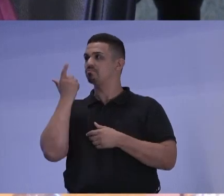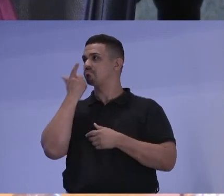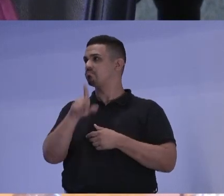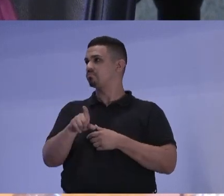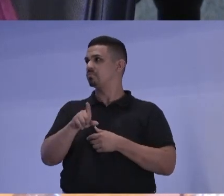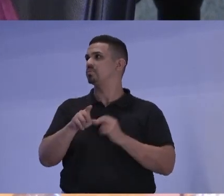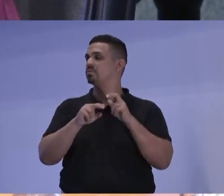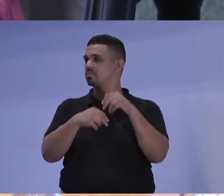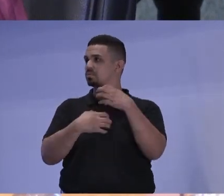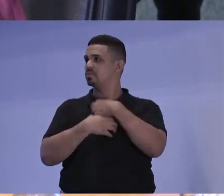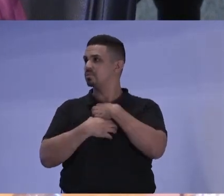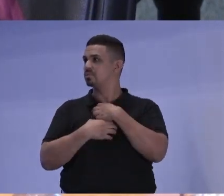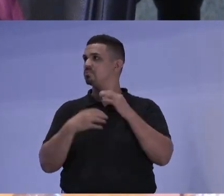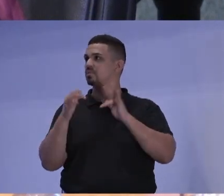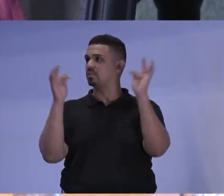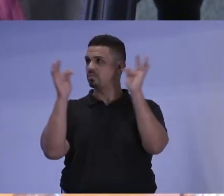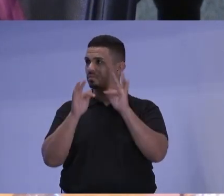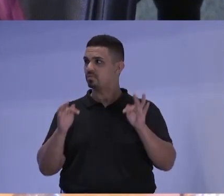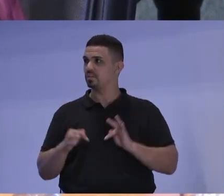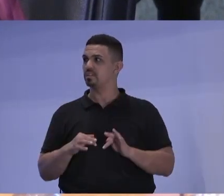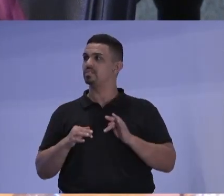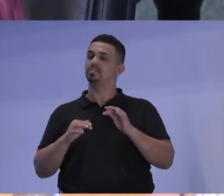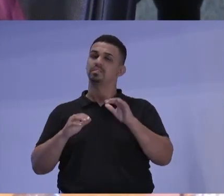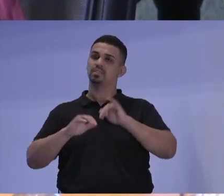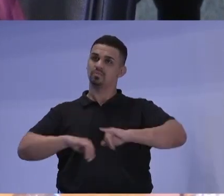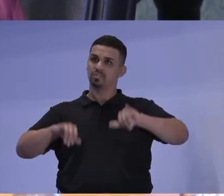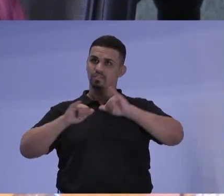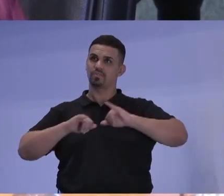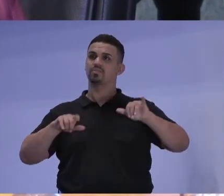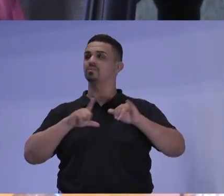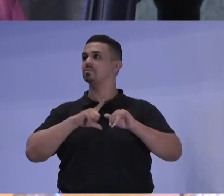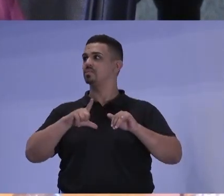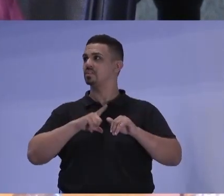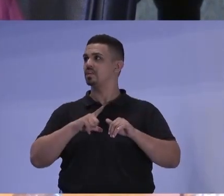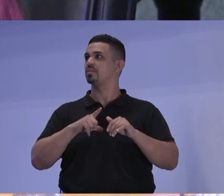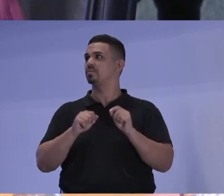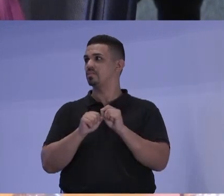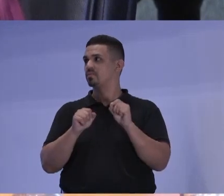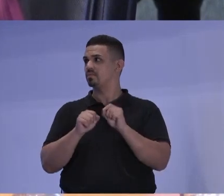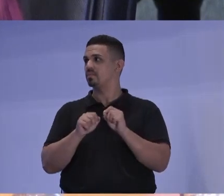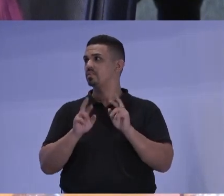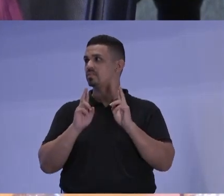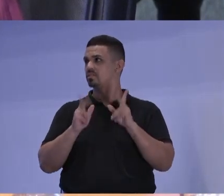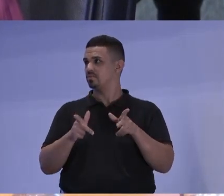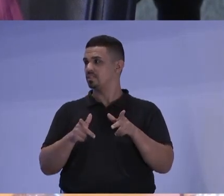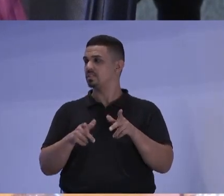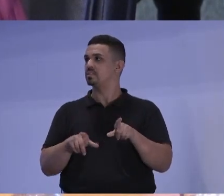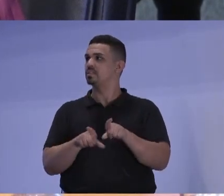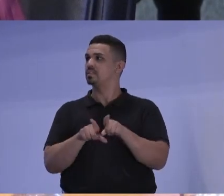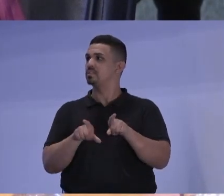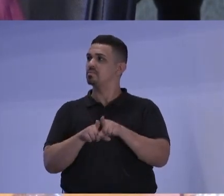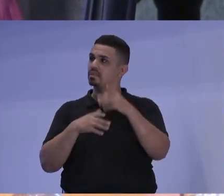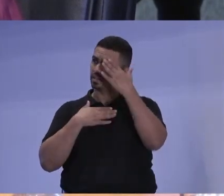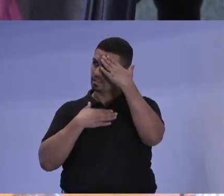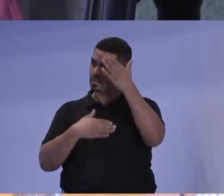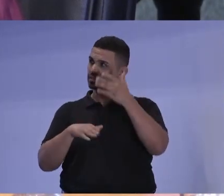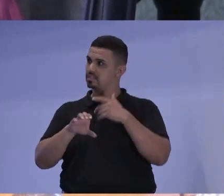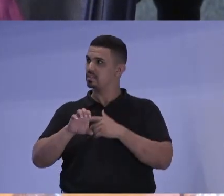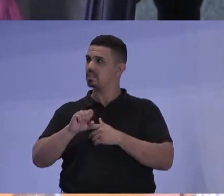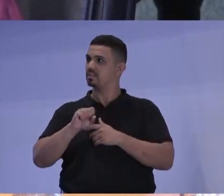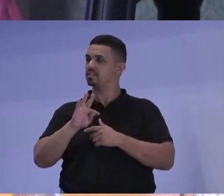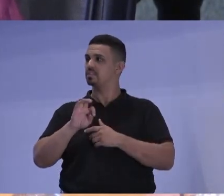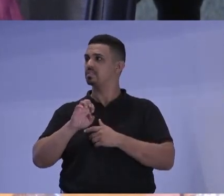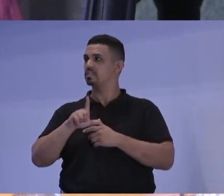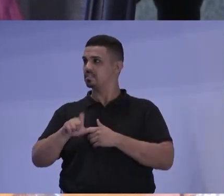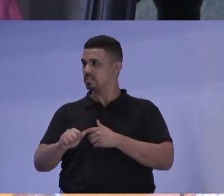as comunicações tenham chegado até vocês e isso tem feito a diferença. E agradecer também a doutora Estela, uma das nossas